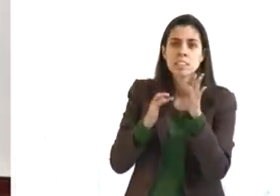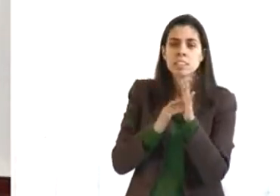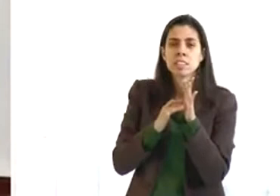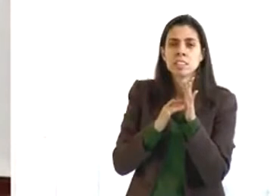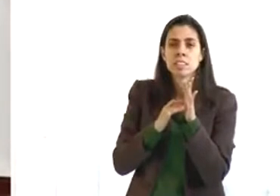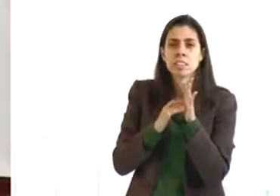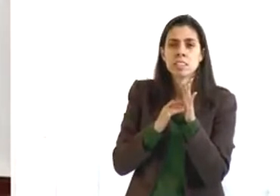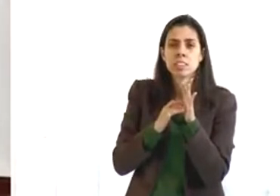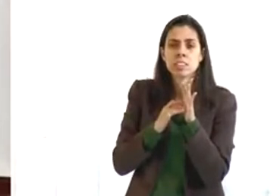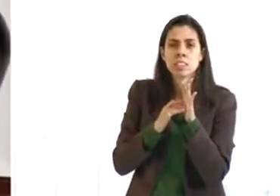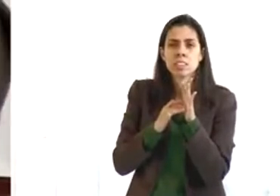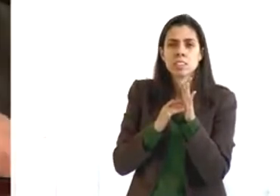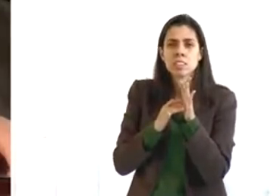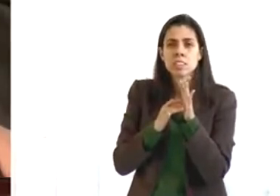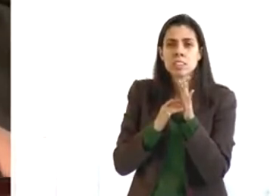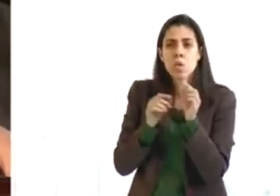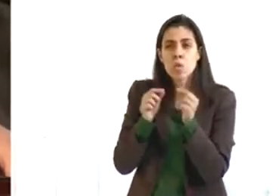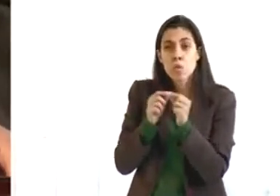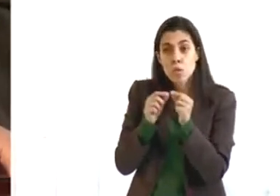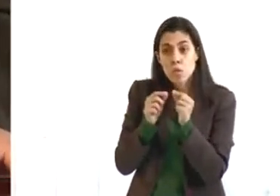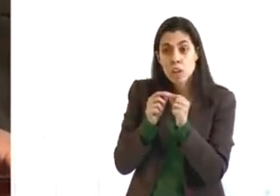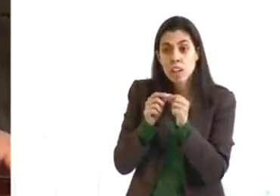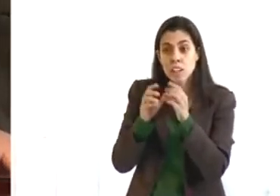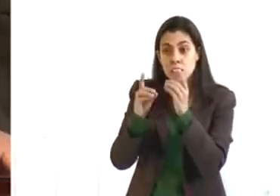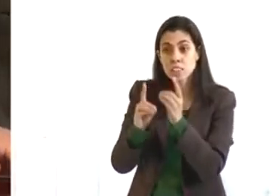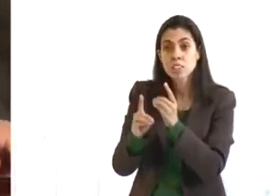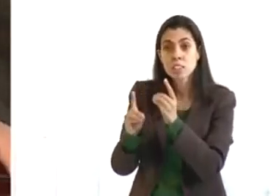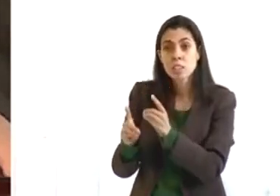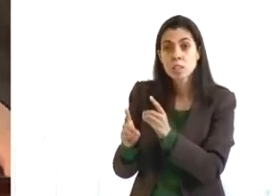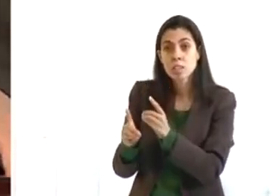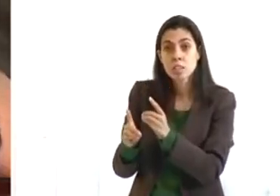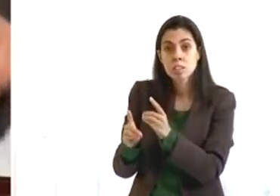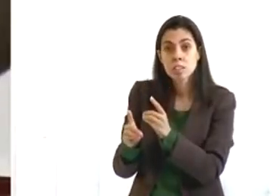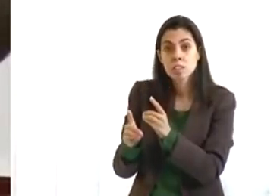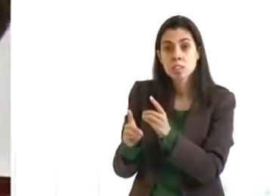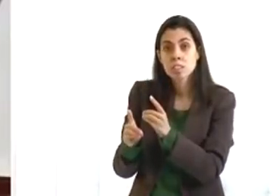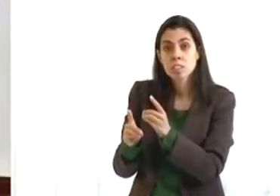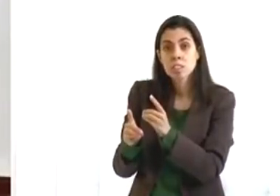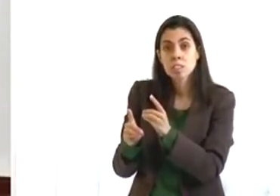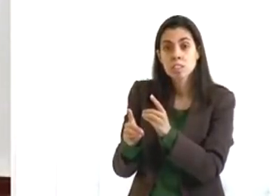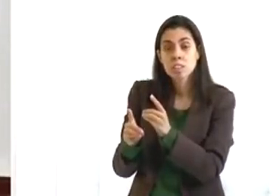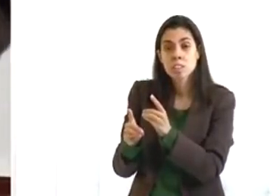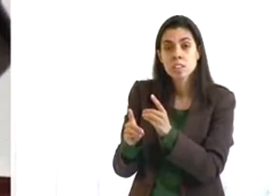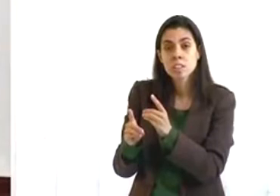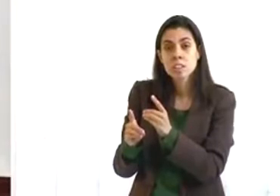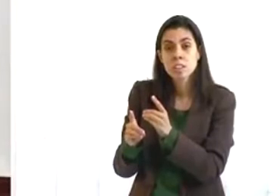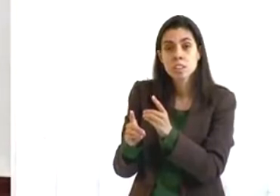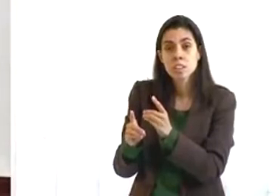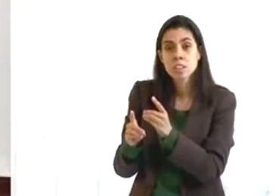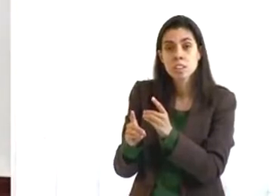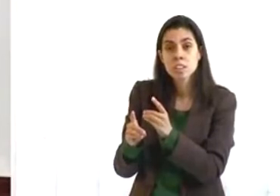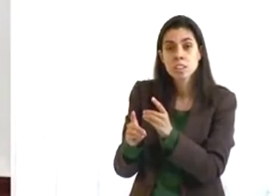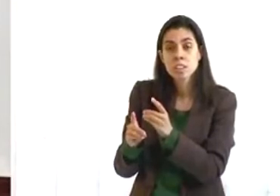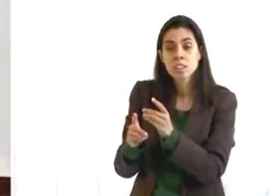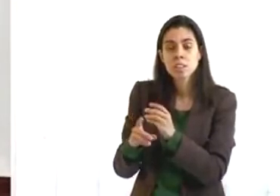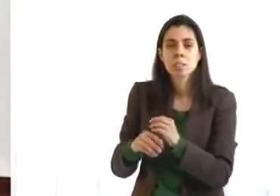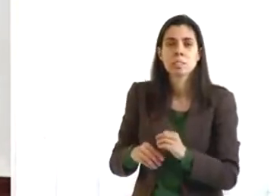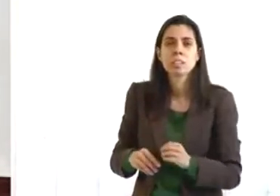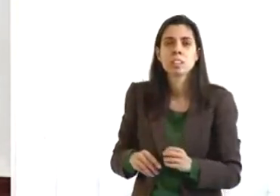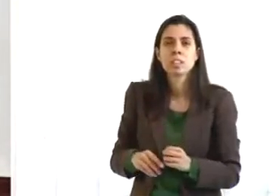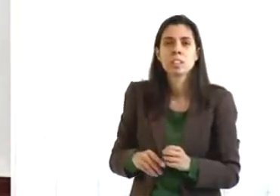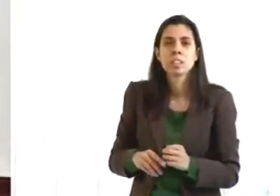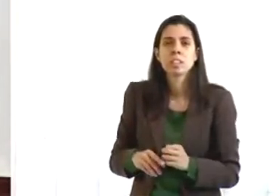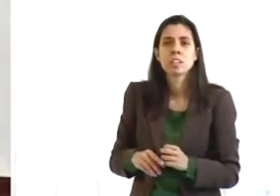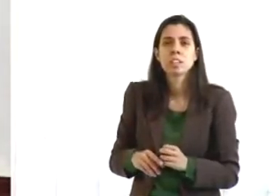faça discípulos. E aí, meus irmãos, o texto diz que Filipe se encontra em Azoto e